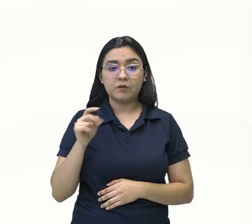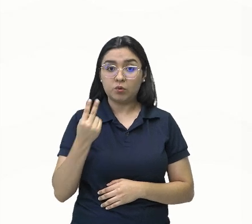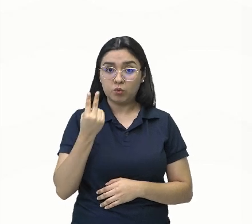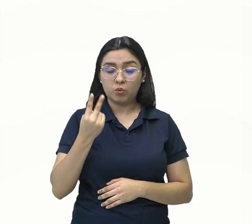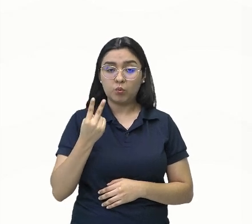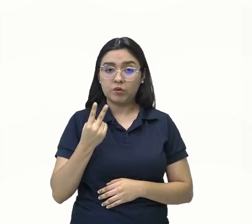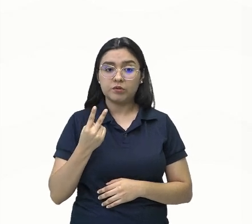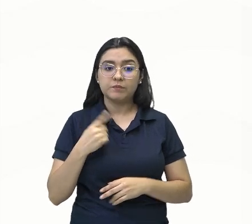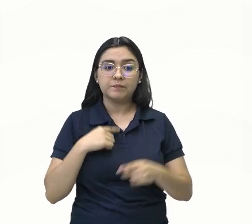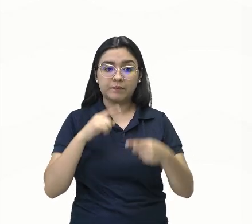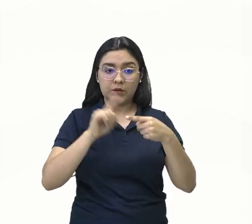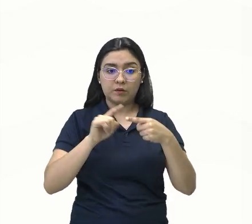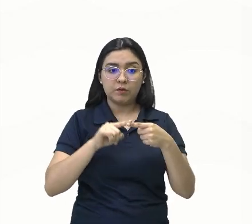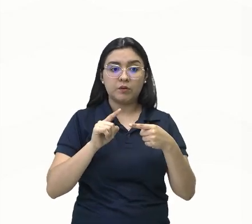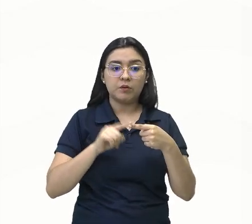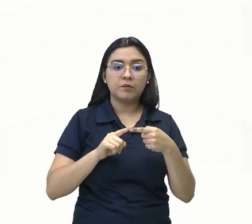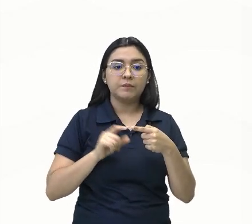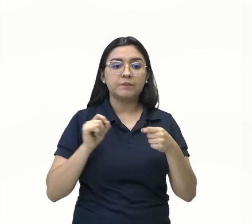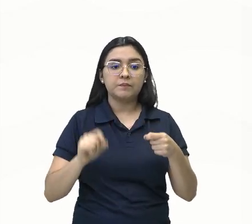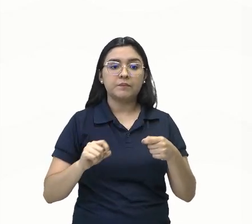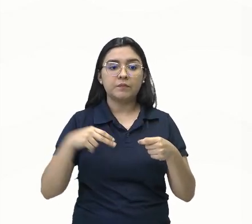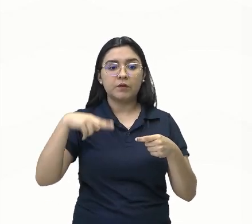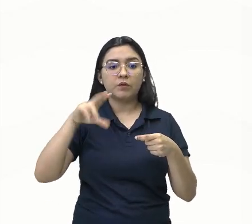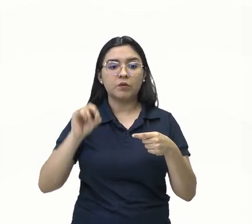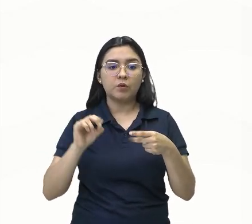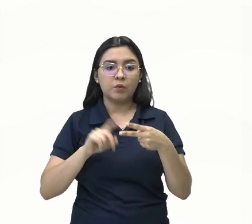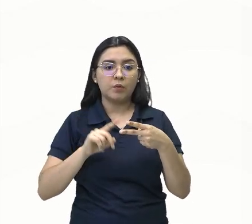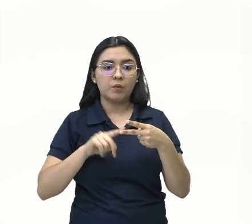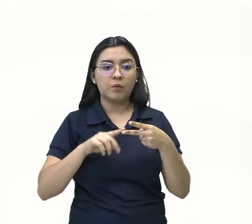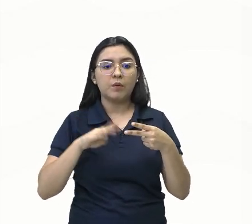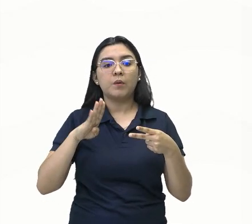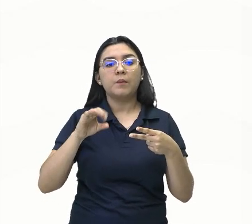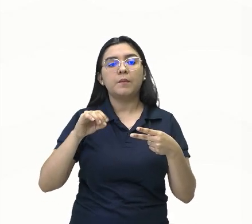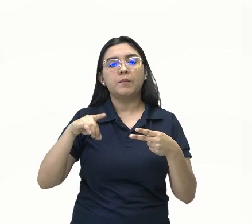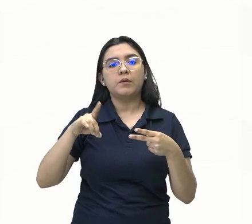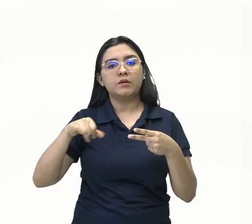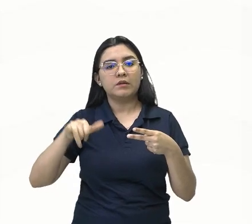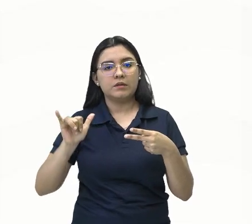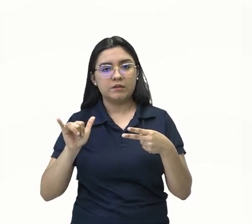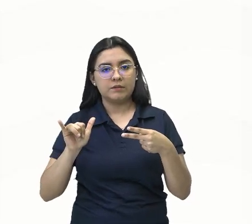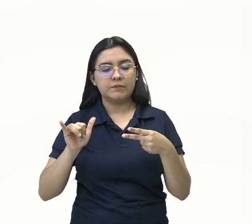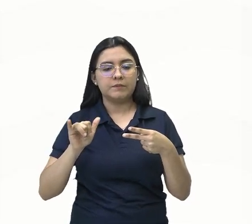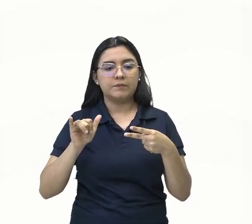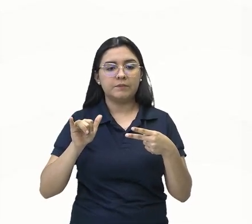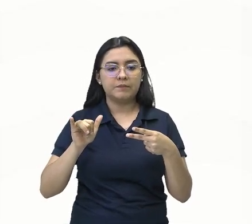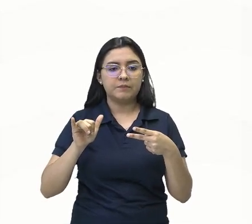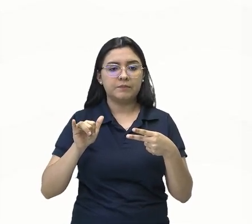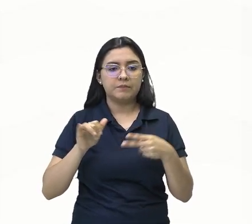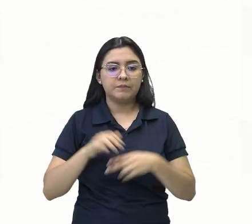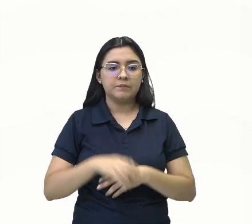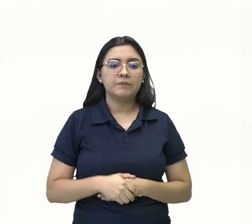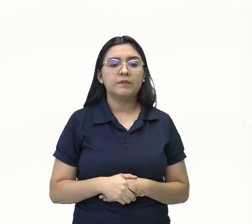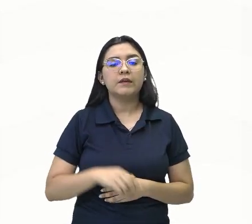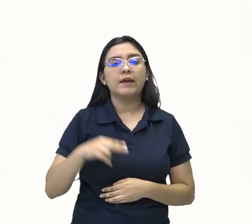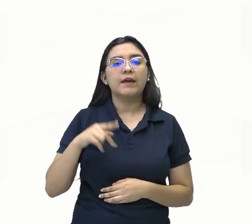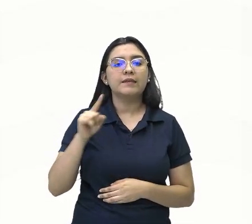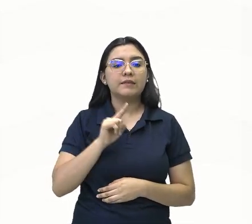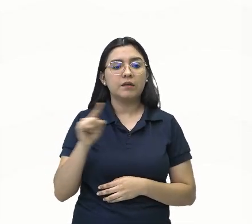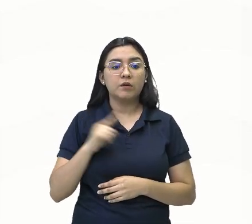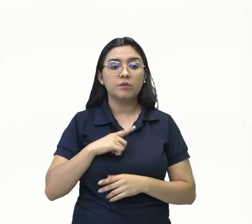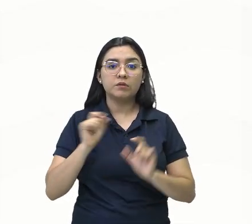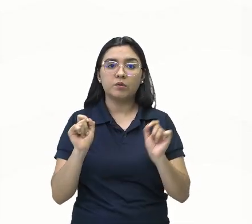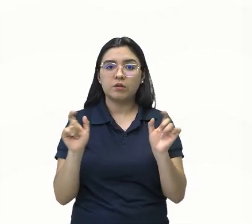duas aqui, ó, body, né, já sabemos, né, corpo, né, o corpo de um indivíduo, e no é não. Então,